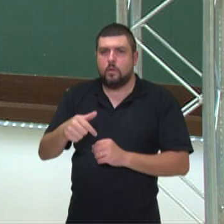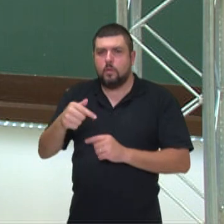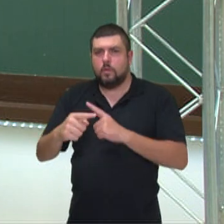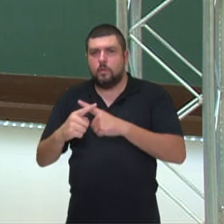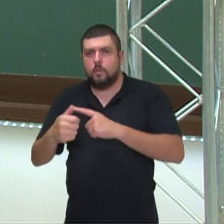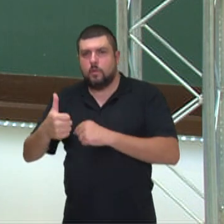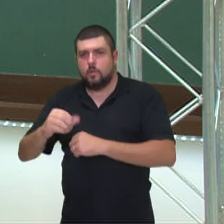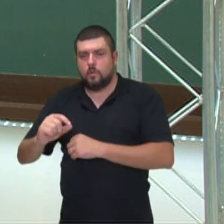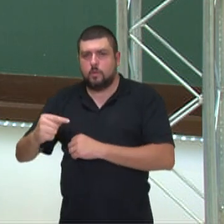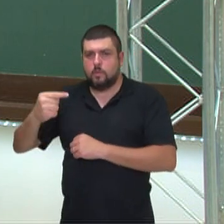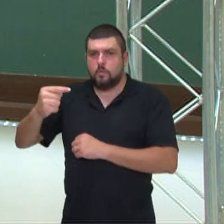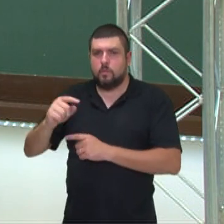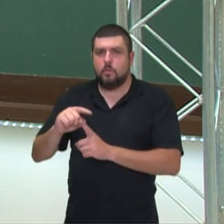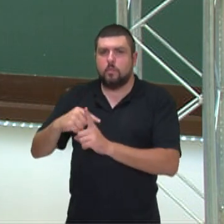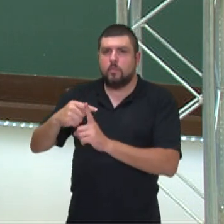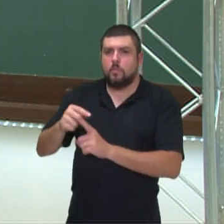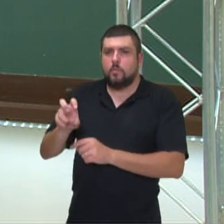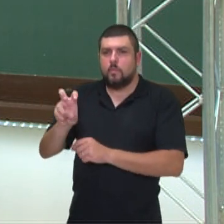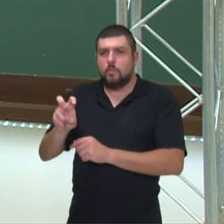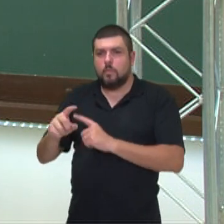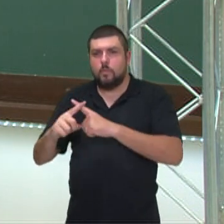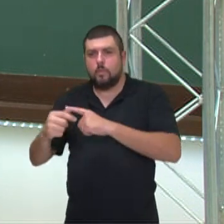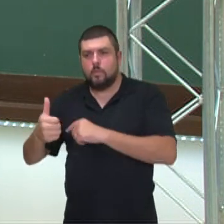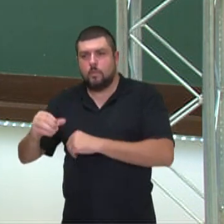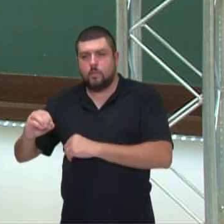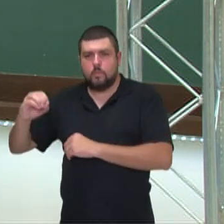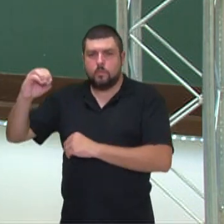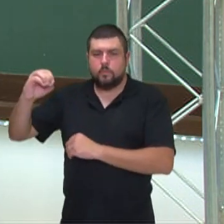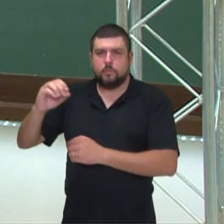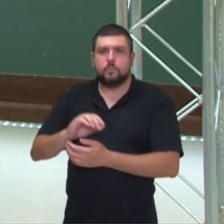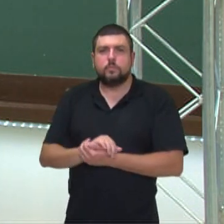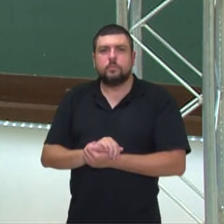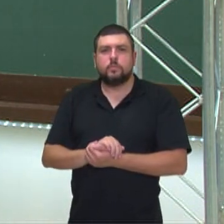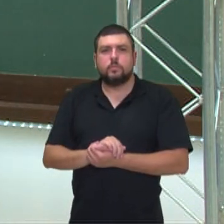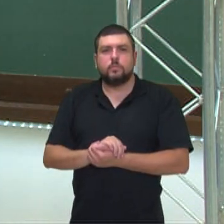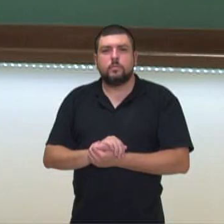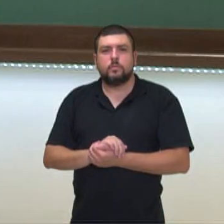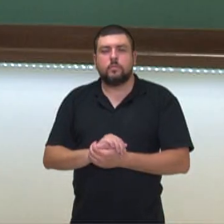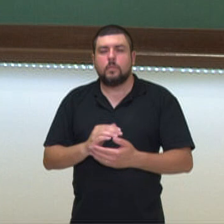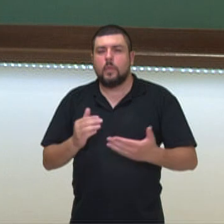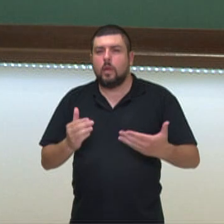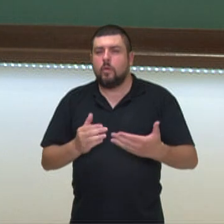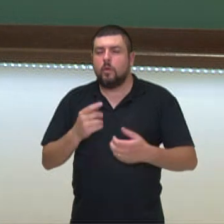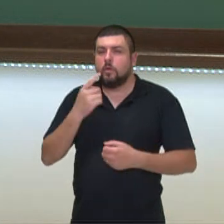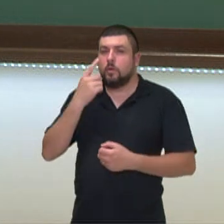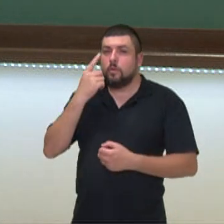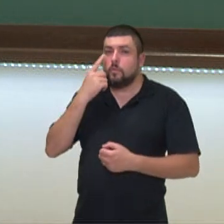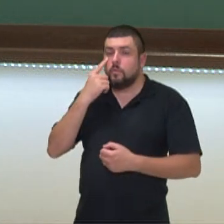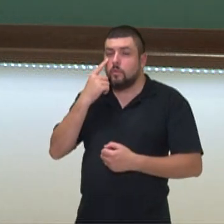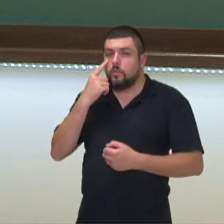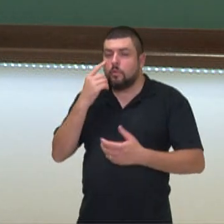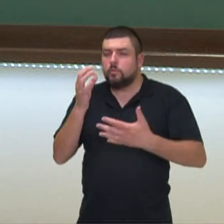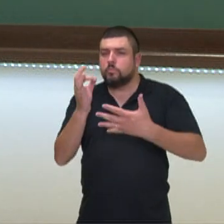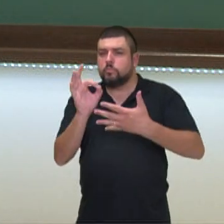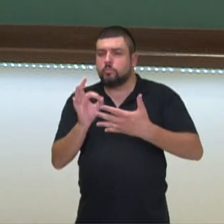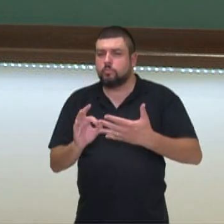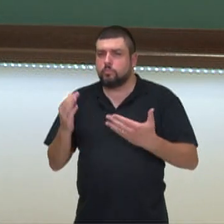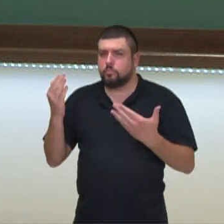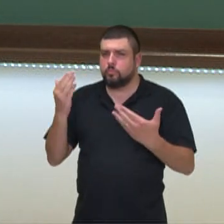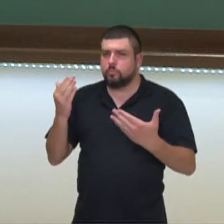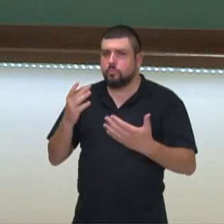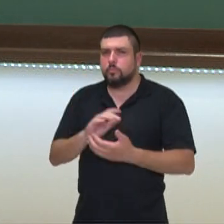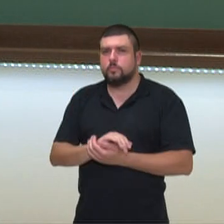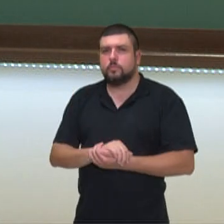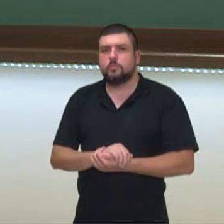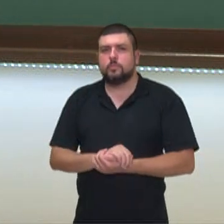a 1, mais 5 vezes 10 elevado a zero. Certo? Então agora nós vamos fazer o quê? Nós vamos olhar na tela a conferência do nosso resultado. Confere